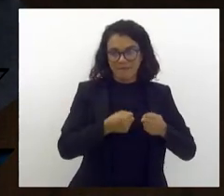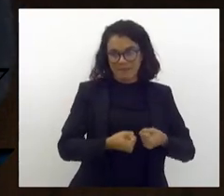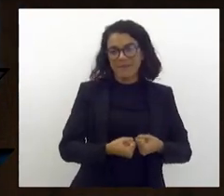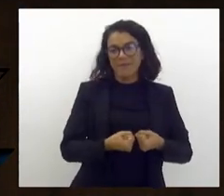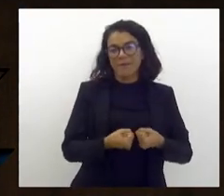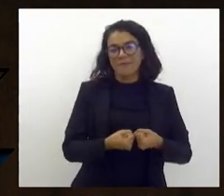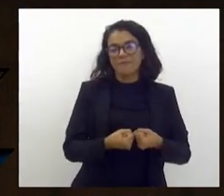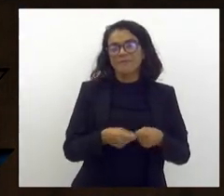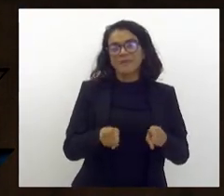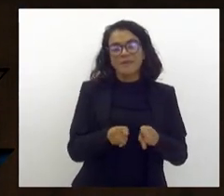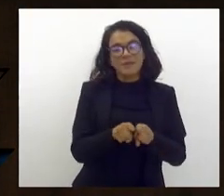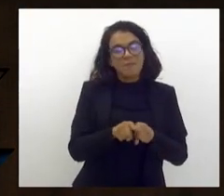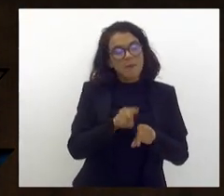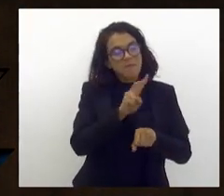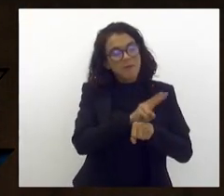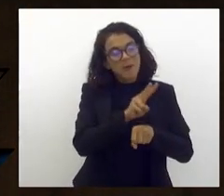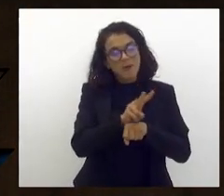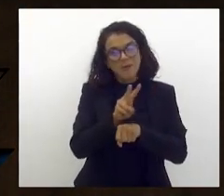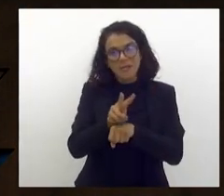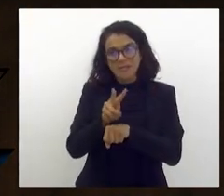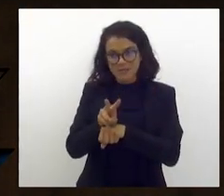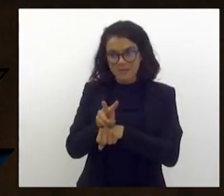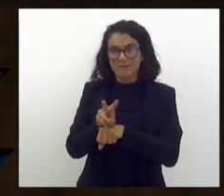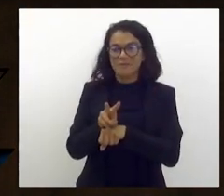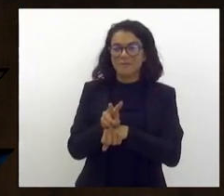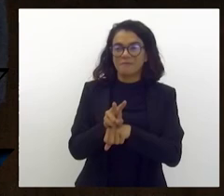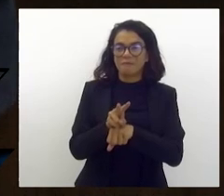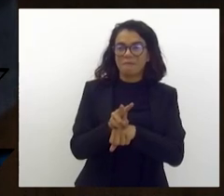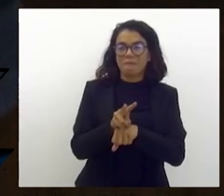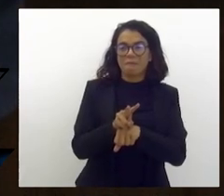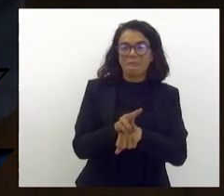forma, sempre protegeu, né, não só